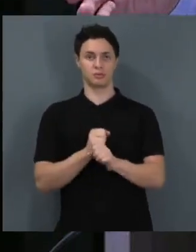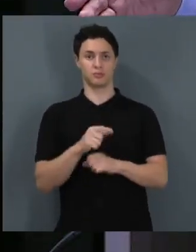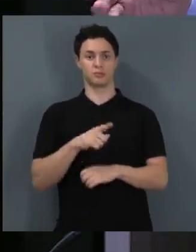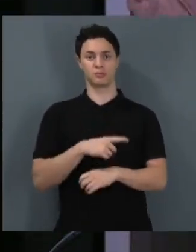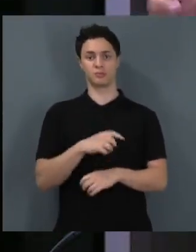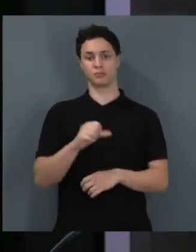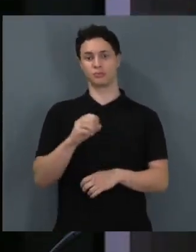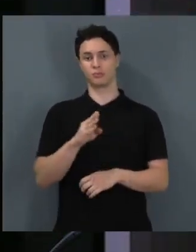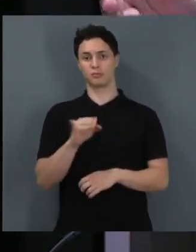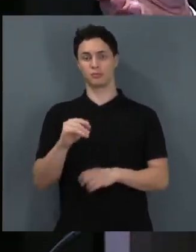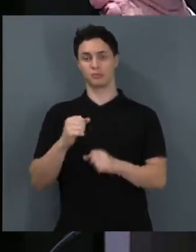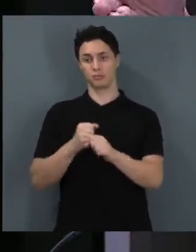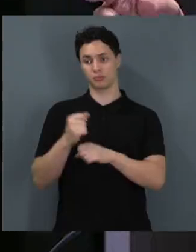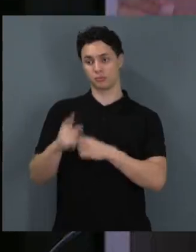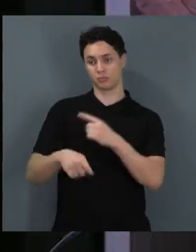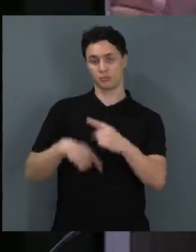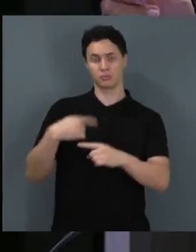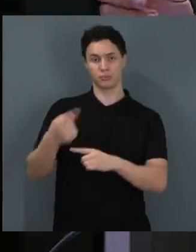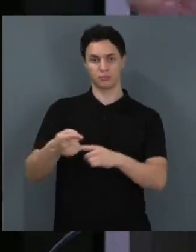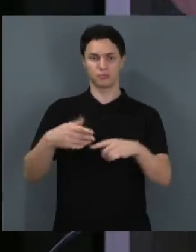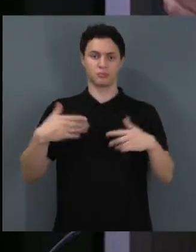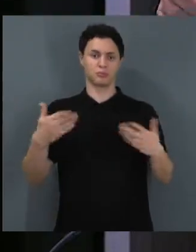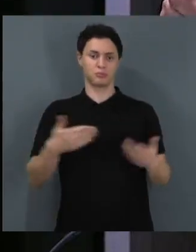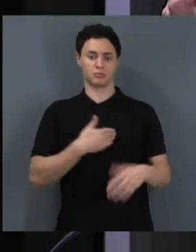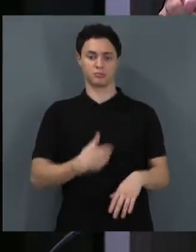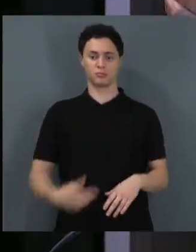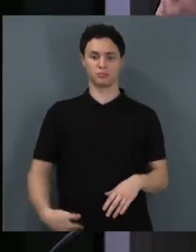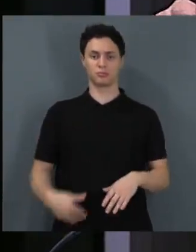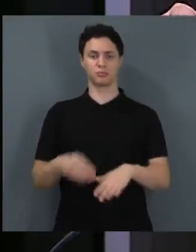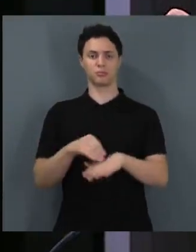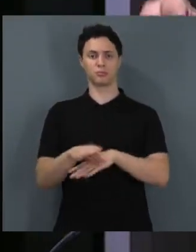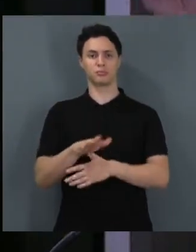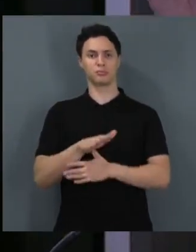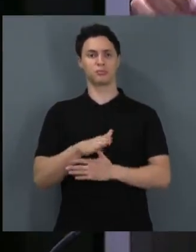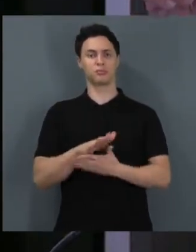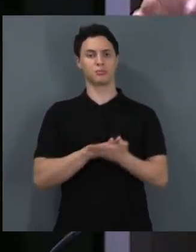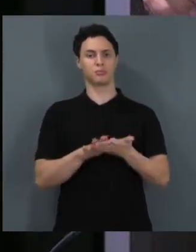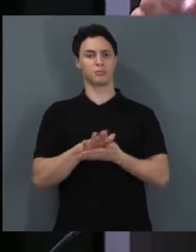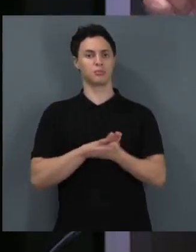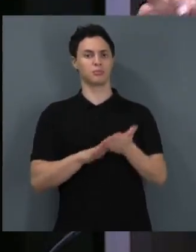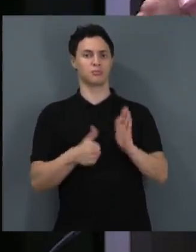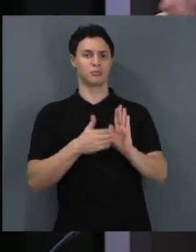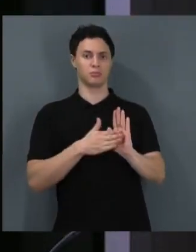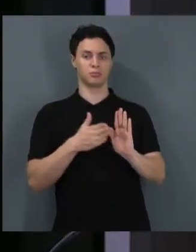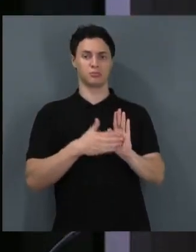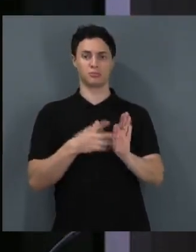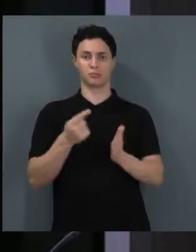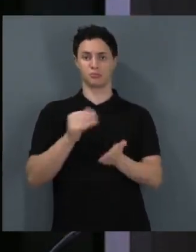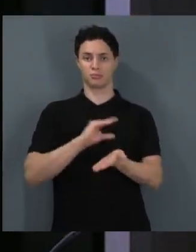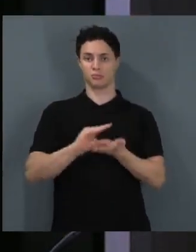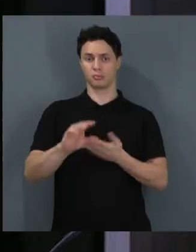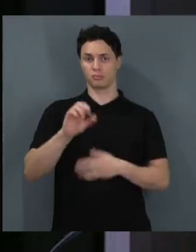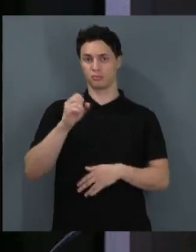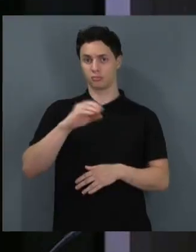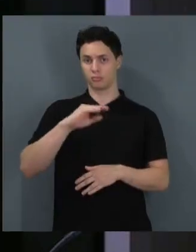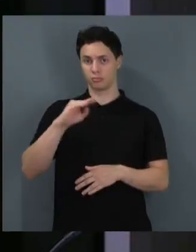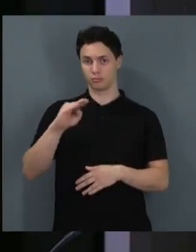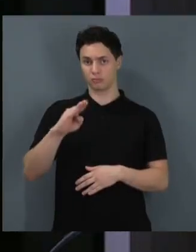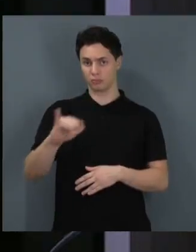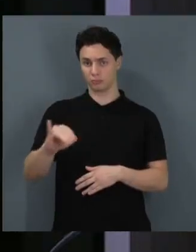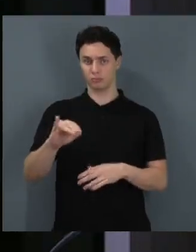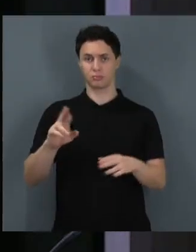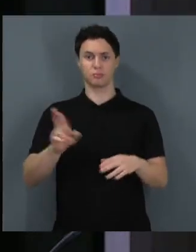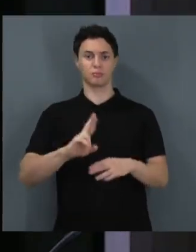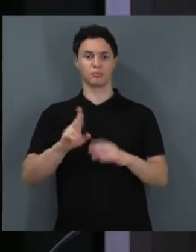bilhões no próximo ano. O governo sequer encaminhou na proposta de orçamento esses 8 bilhões. 8 bilhões